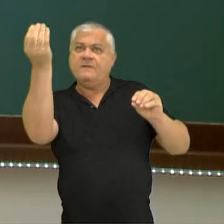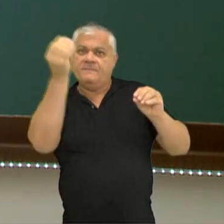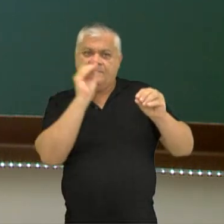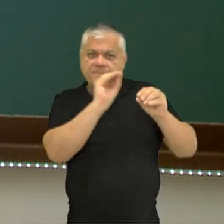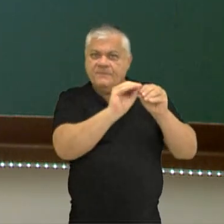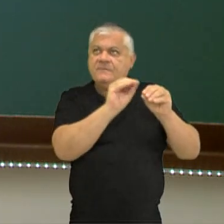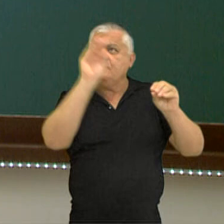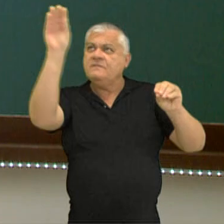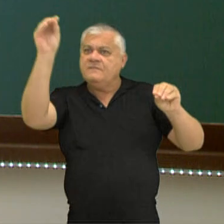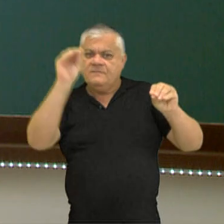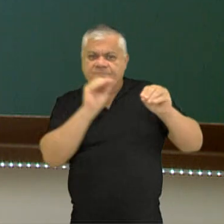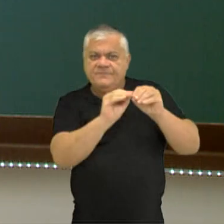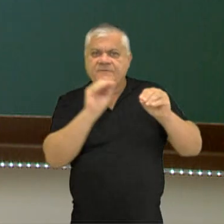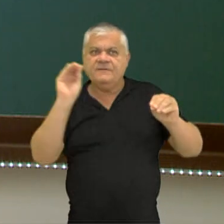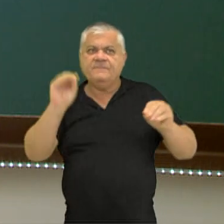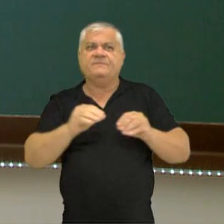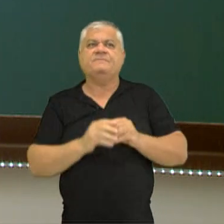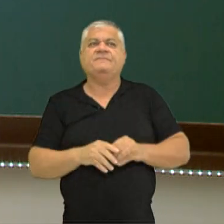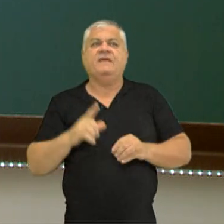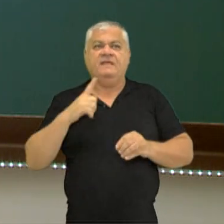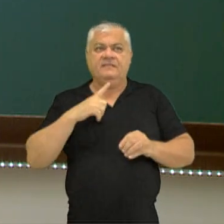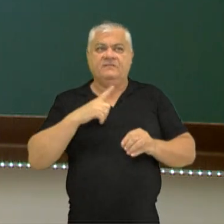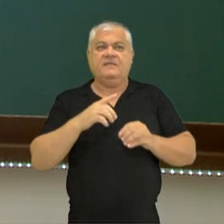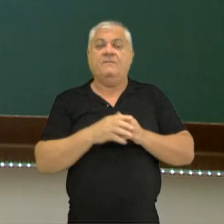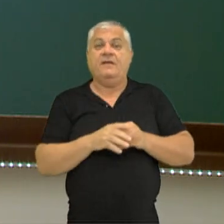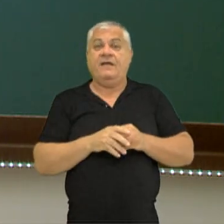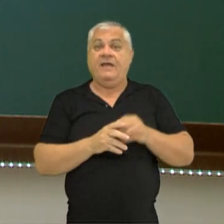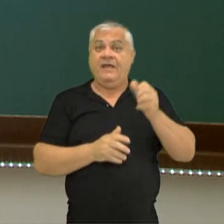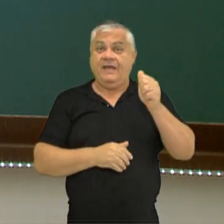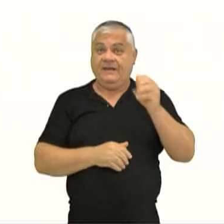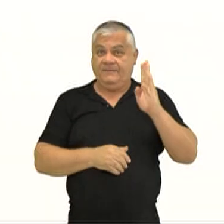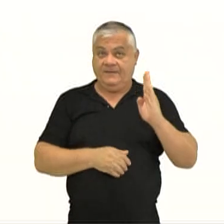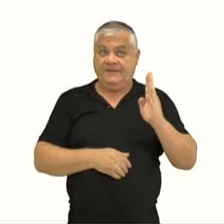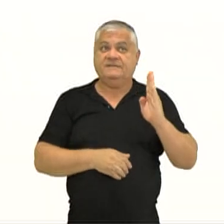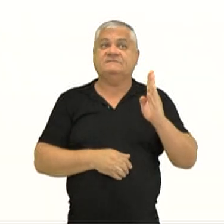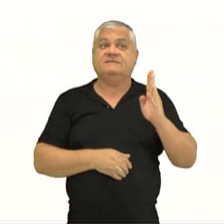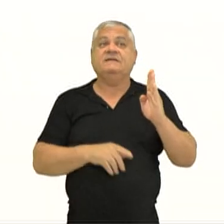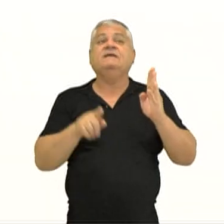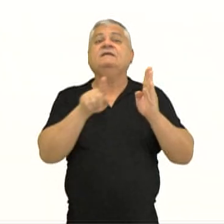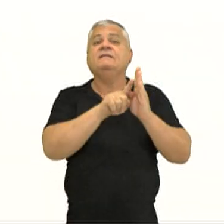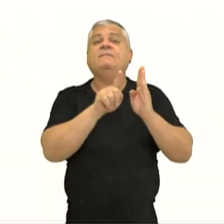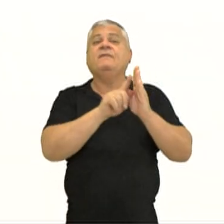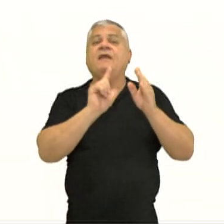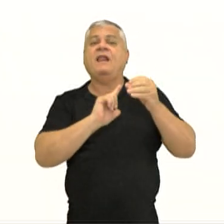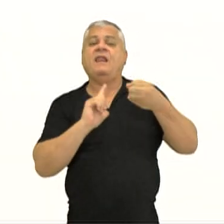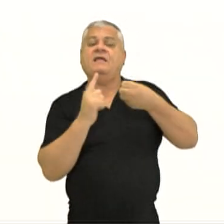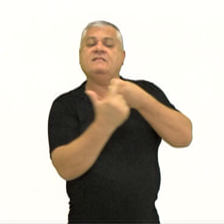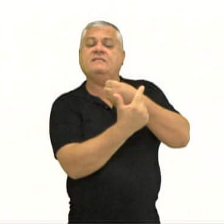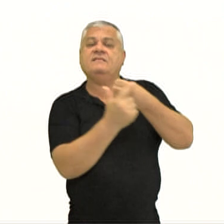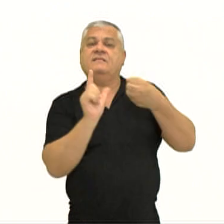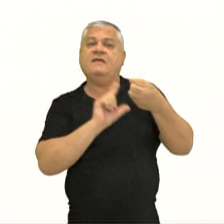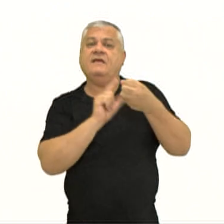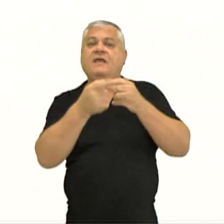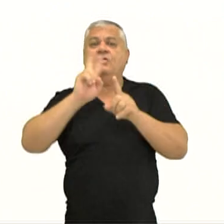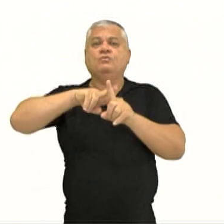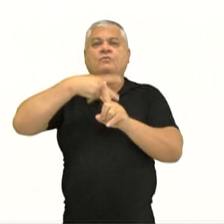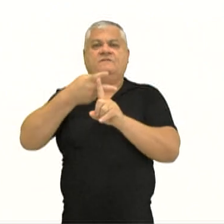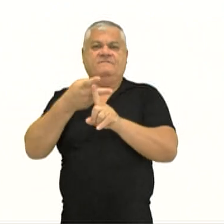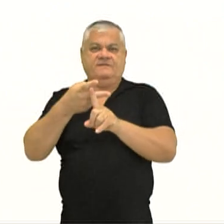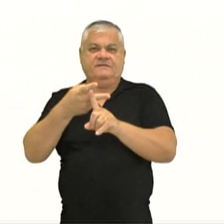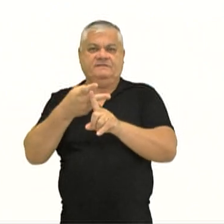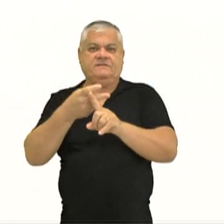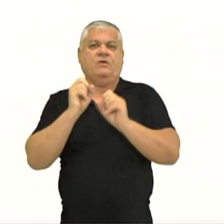anota embaixo. Então, o que a gente tem? Nós temos a área da base e sabemos que a área lateral é o dobro da área da